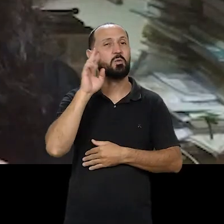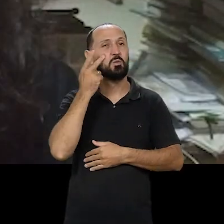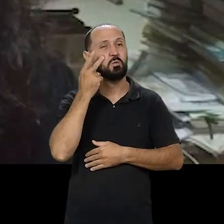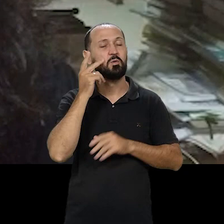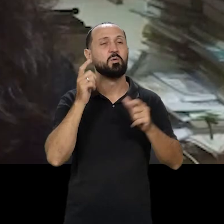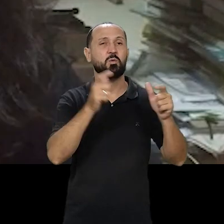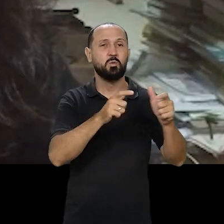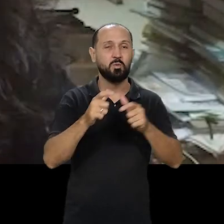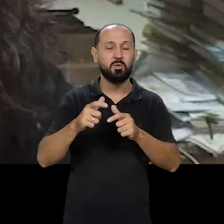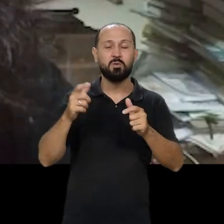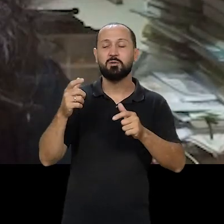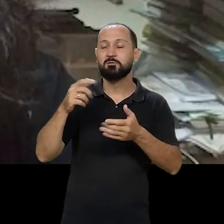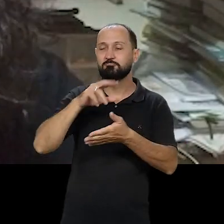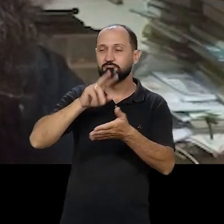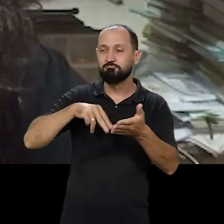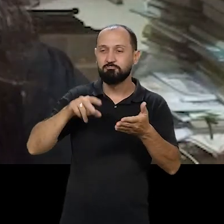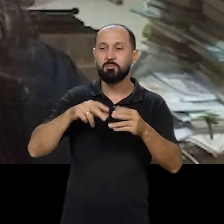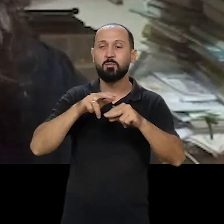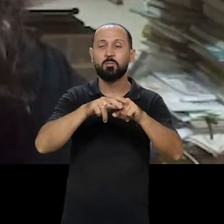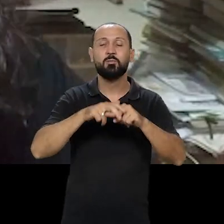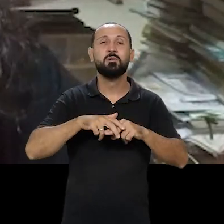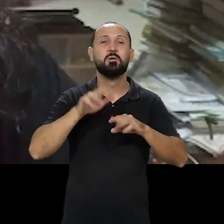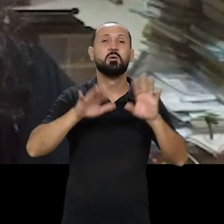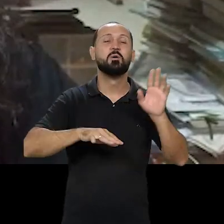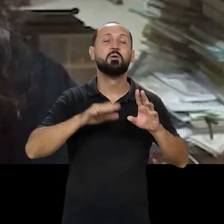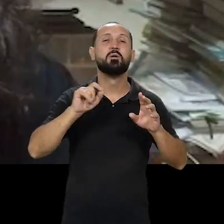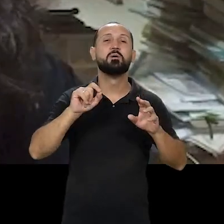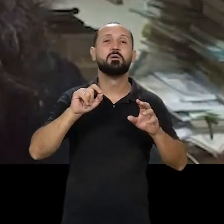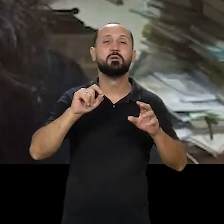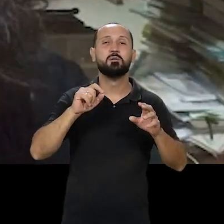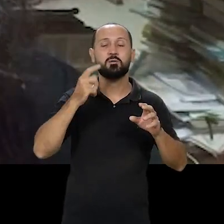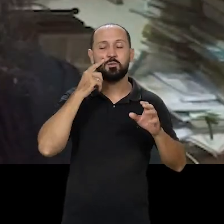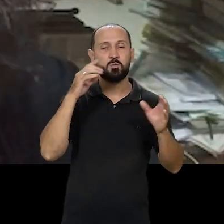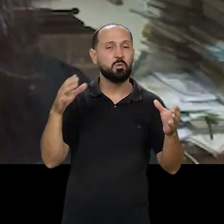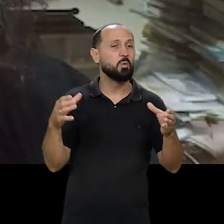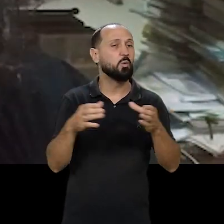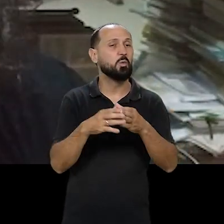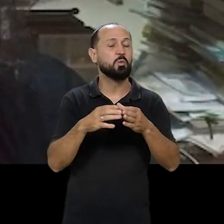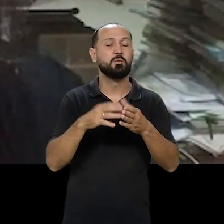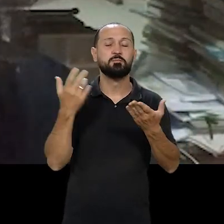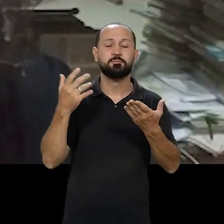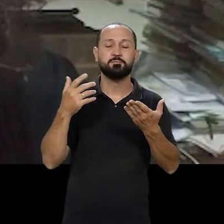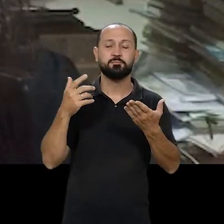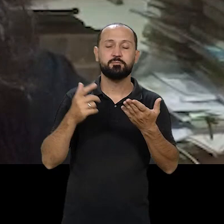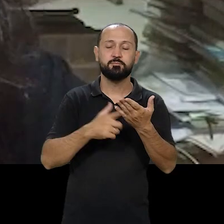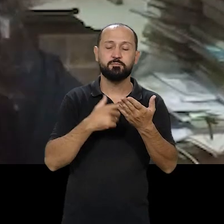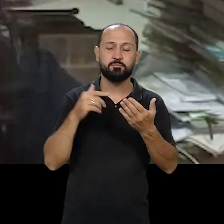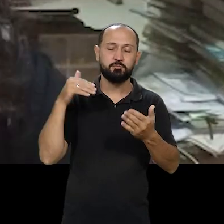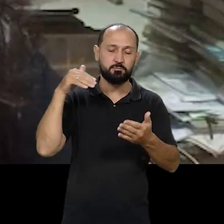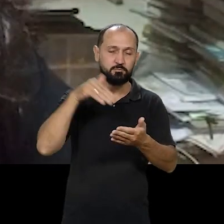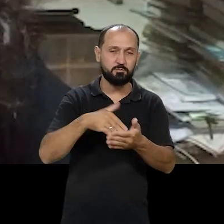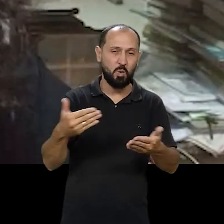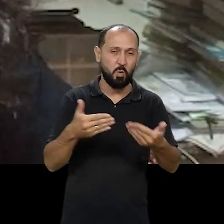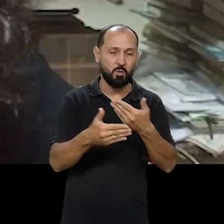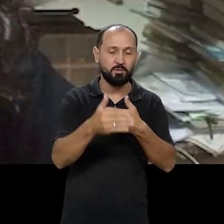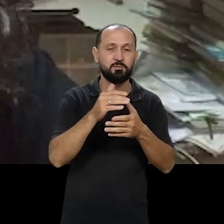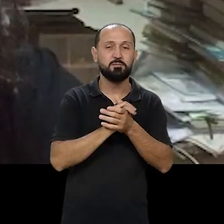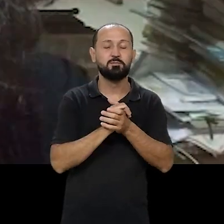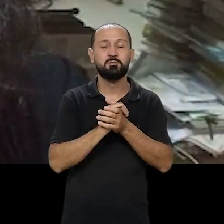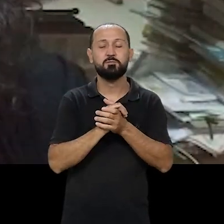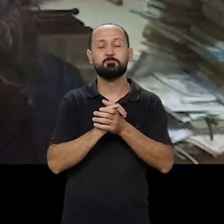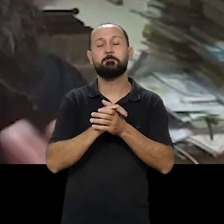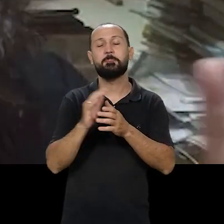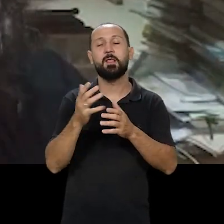certo reconhecimento do público leitor. Daí, talvez, um dos motivos do grande público que essa obra traz até